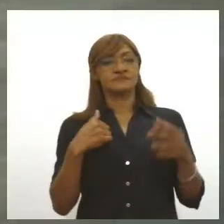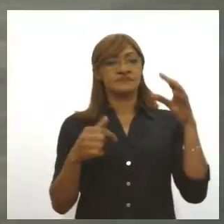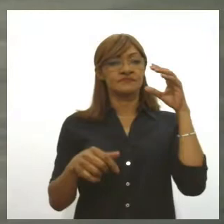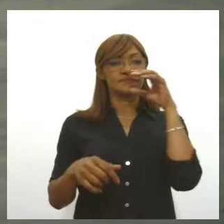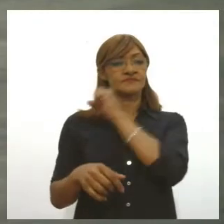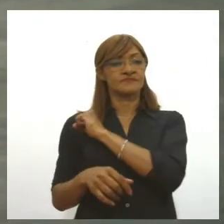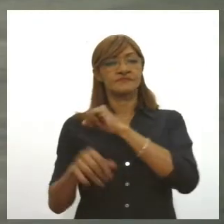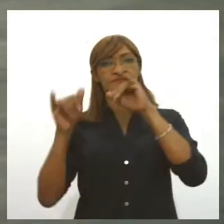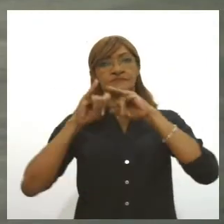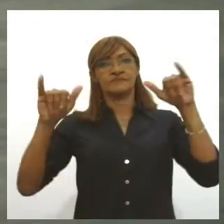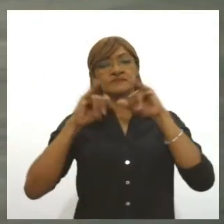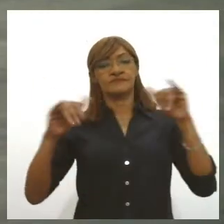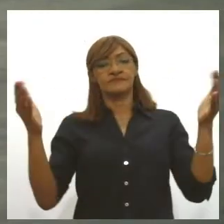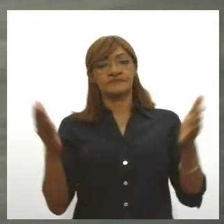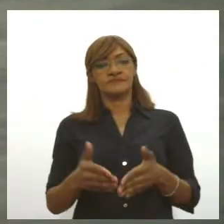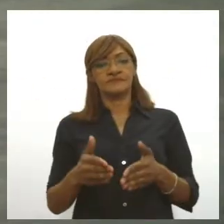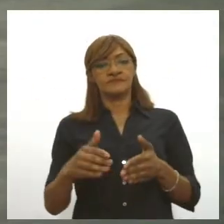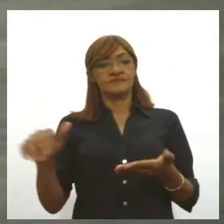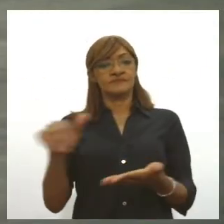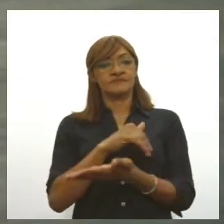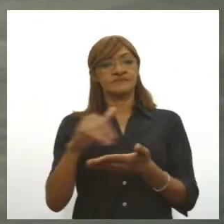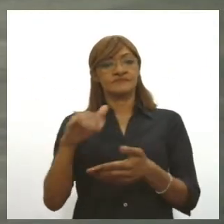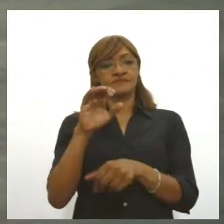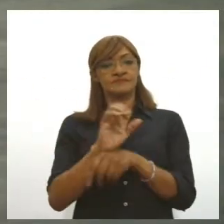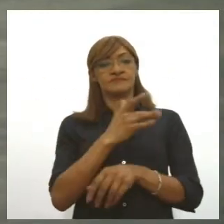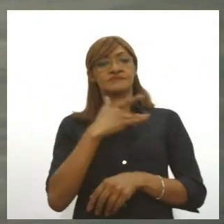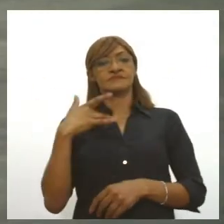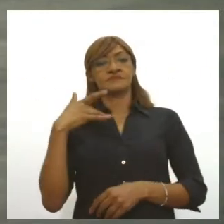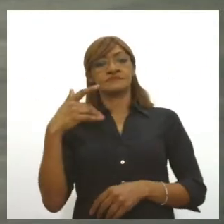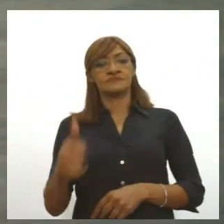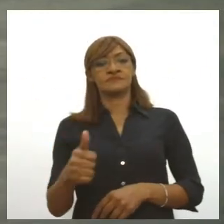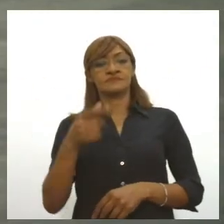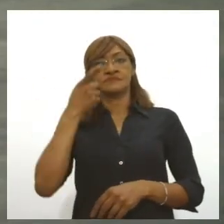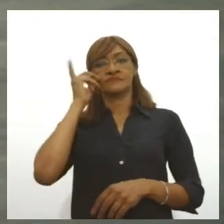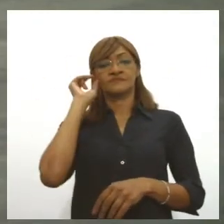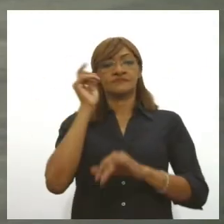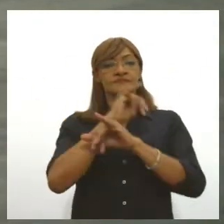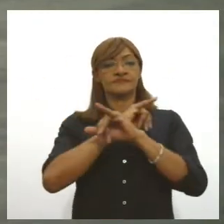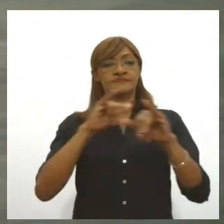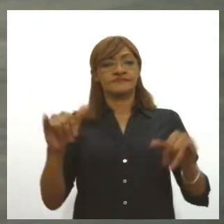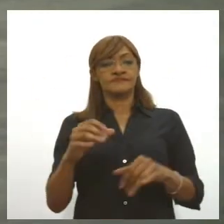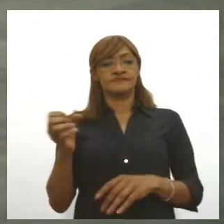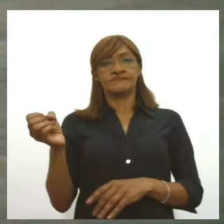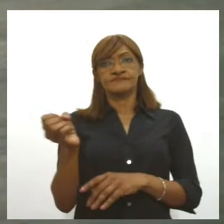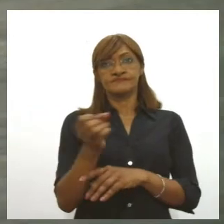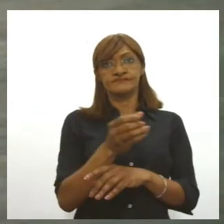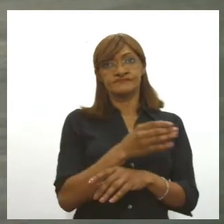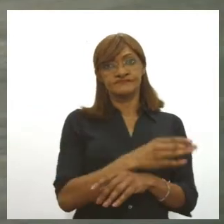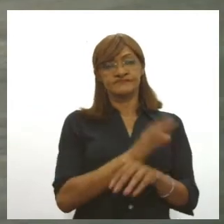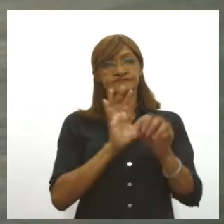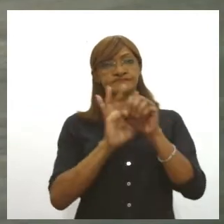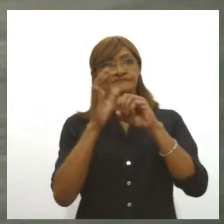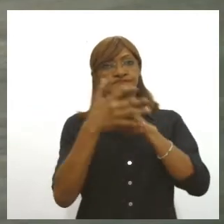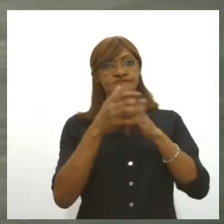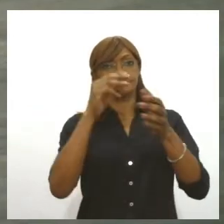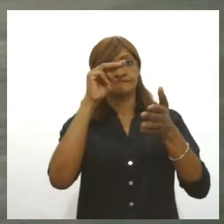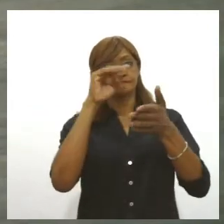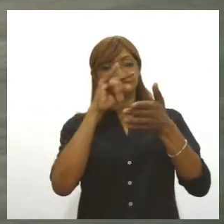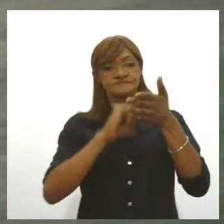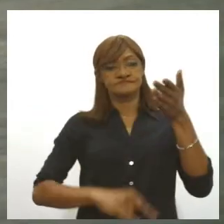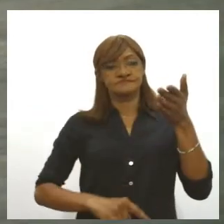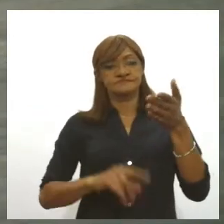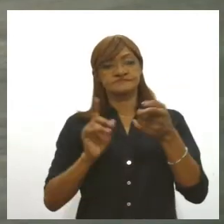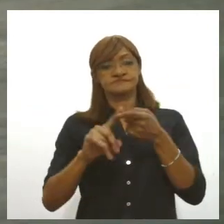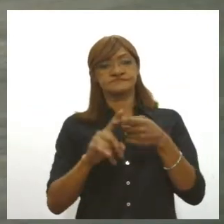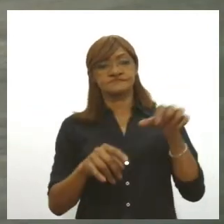hoje. Olha, de acordo com a Secretaria de Estado da Saúde, foi divulgado ontem, né, um novo boletim da Covid-19. 97